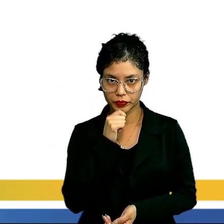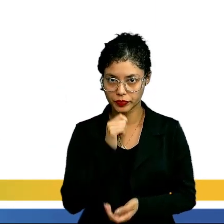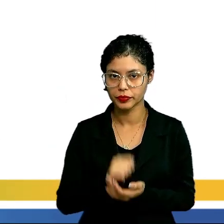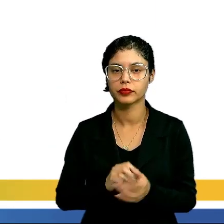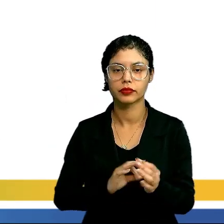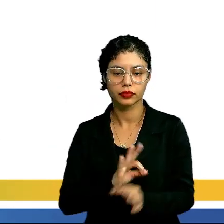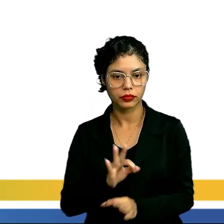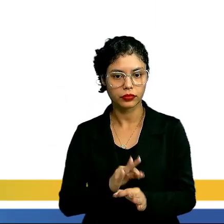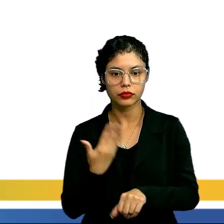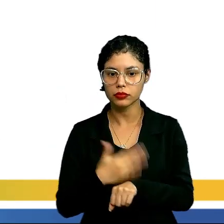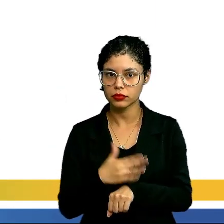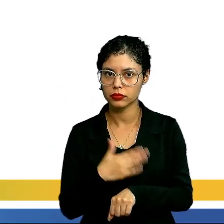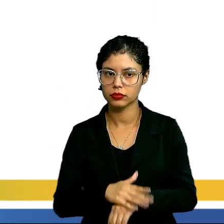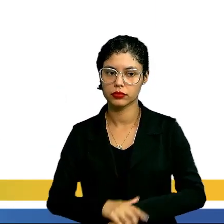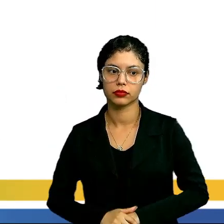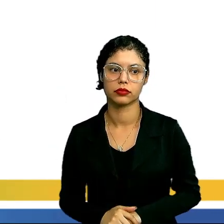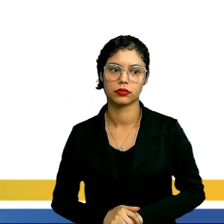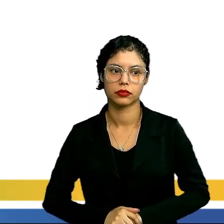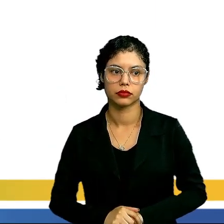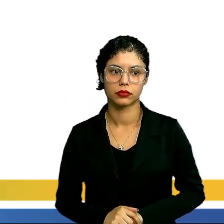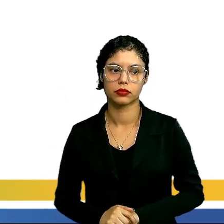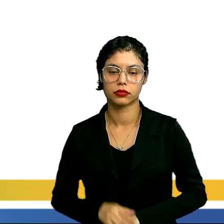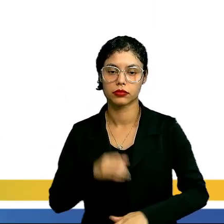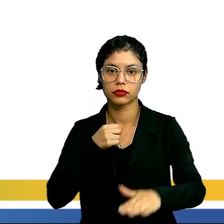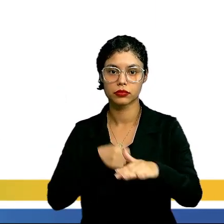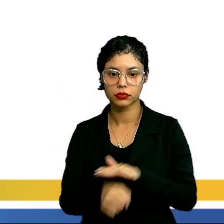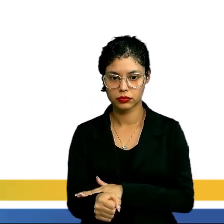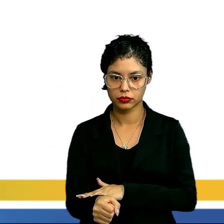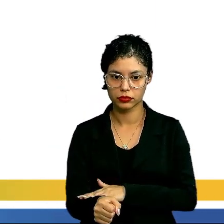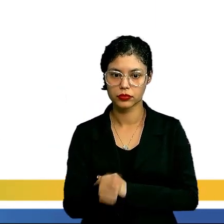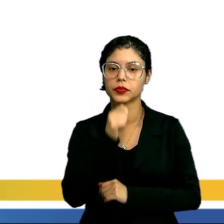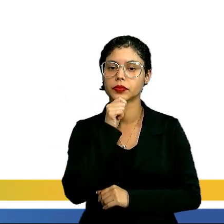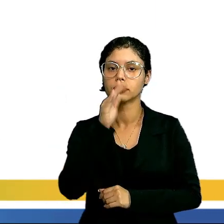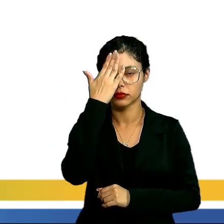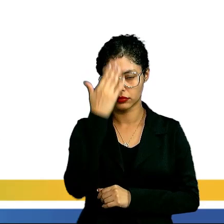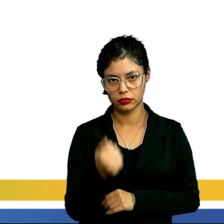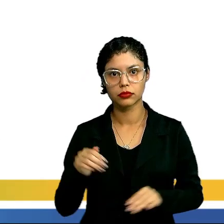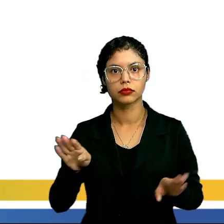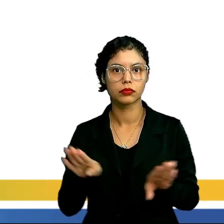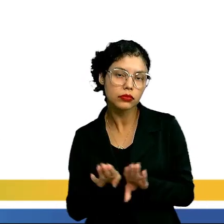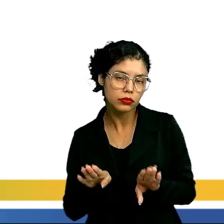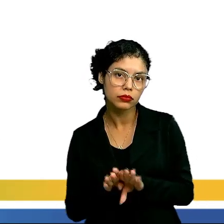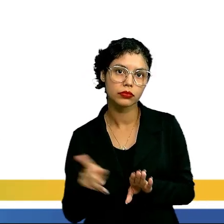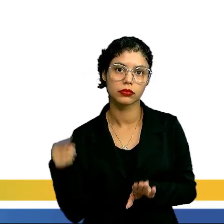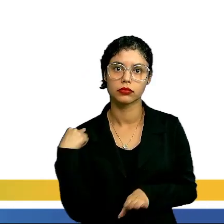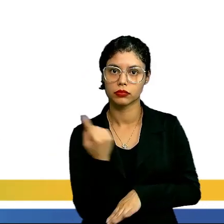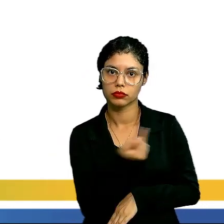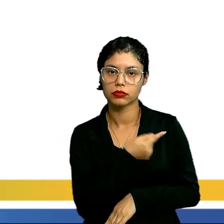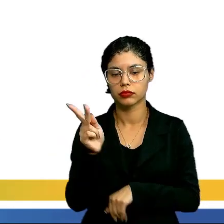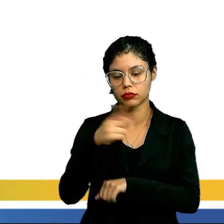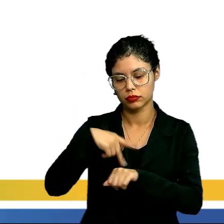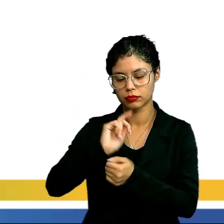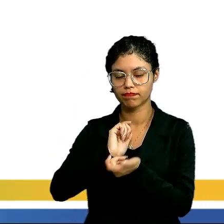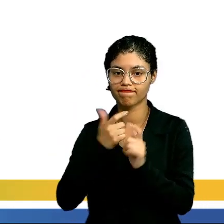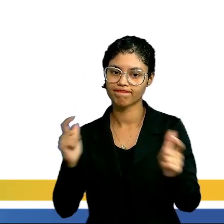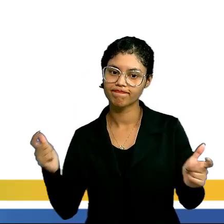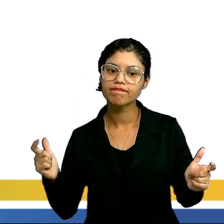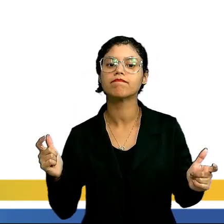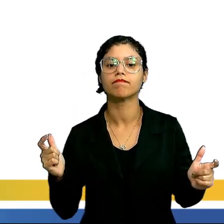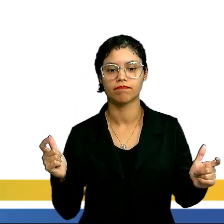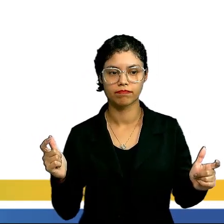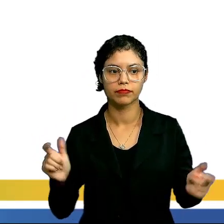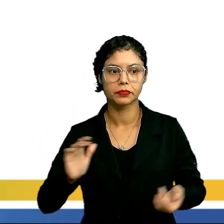aquilo que ele foi treinado para fazer. Nós temos aí também a corrupção, nós sabemos que o nosso país ele tem um índice altíssimo